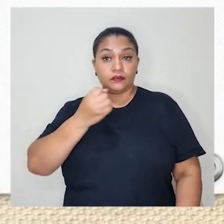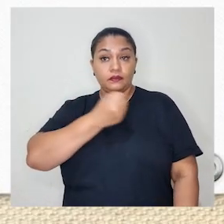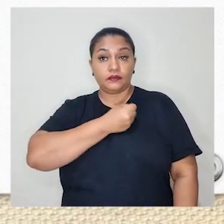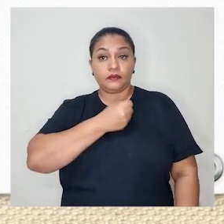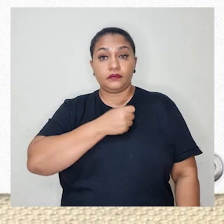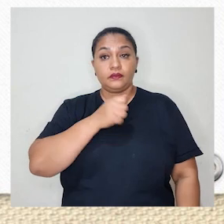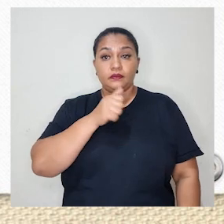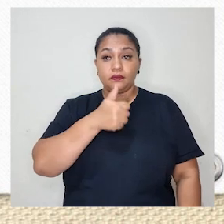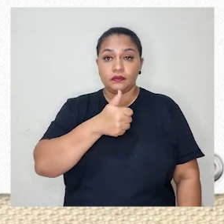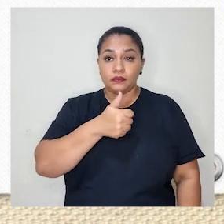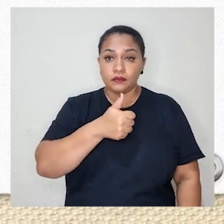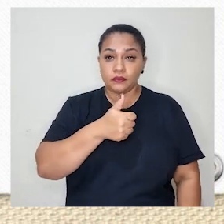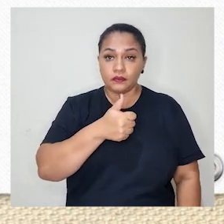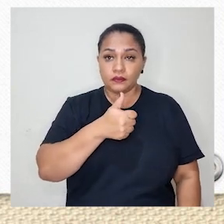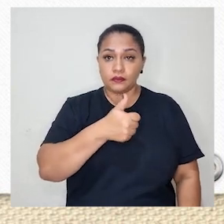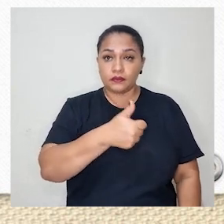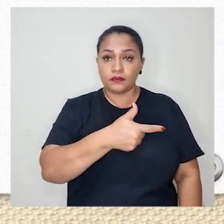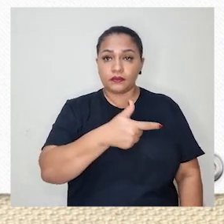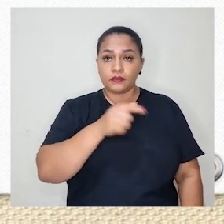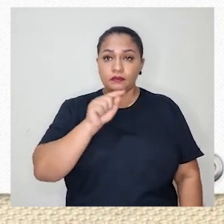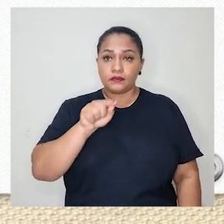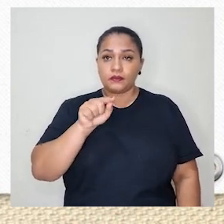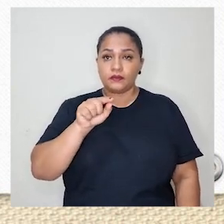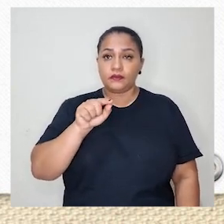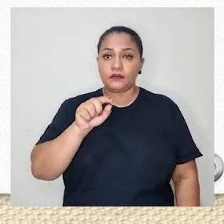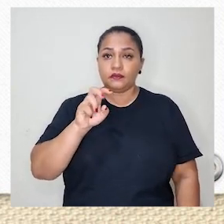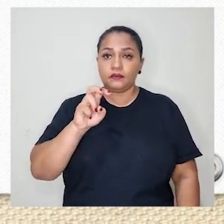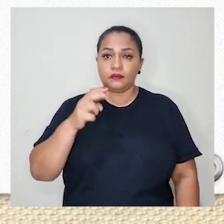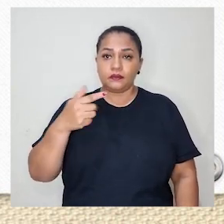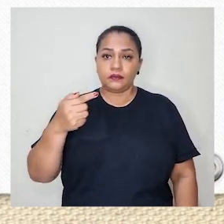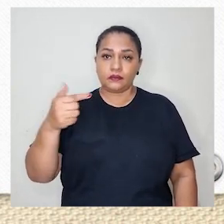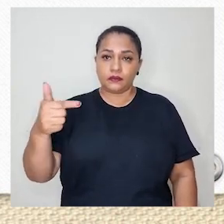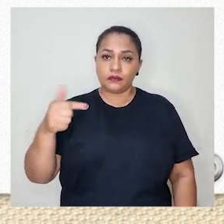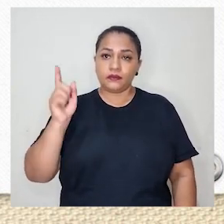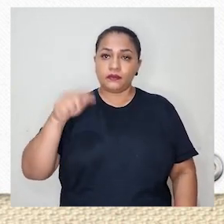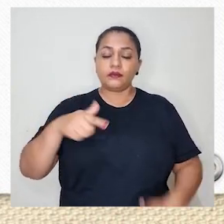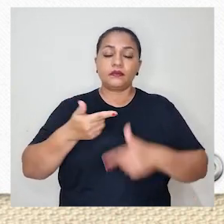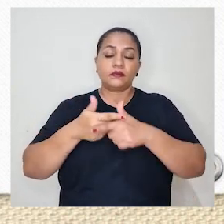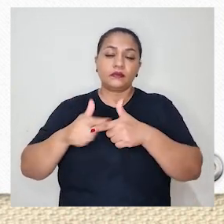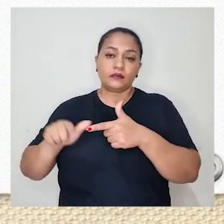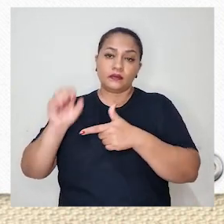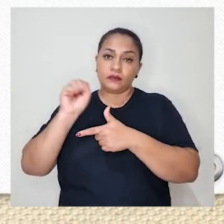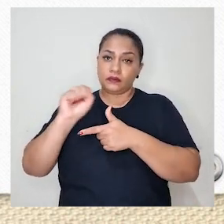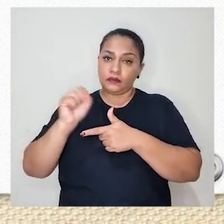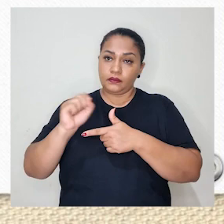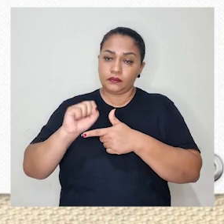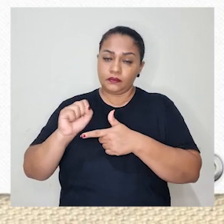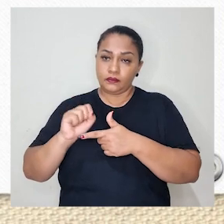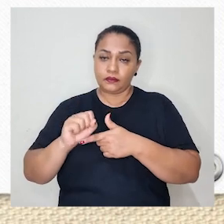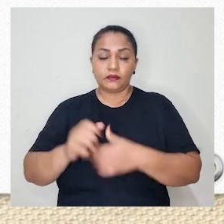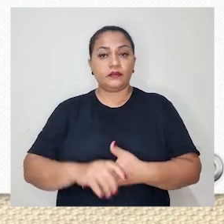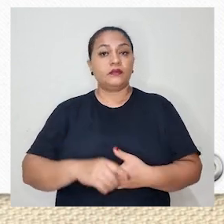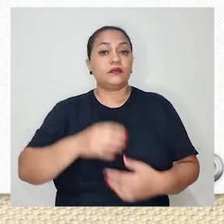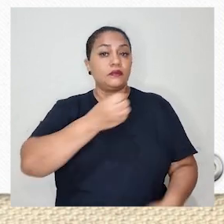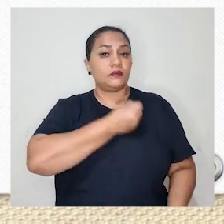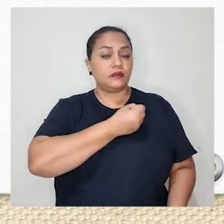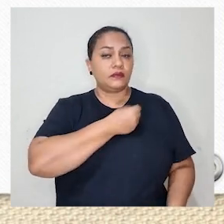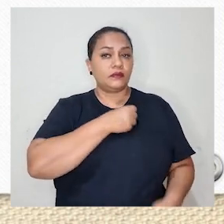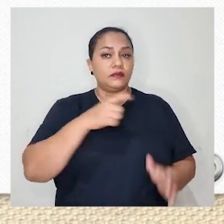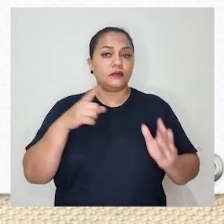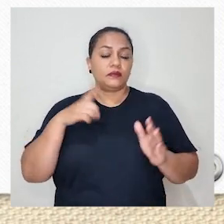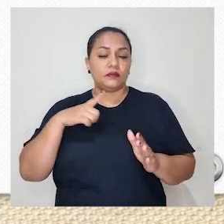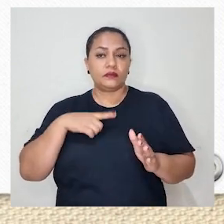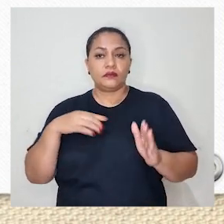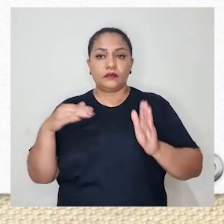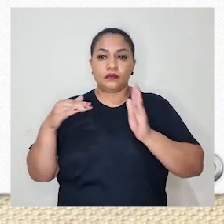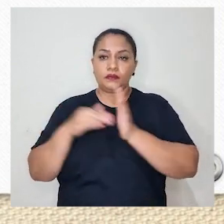número 12.072 é divisível por 8. Para ser divisível por 8, o número tem que